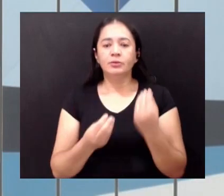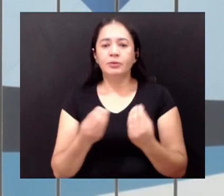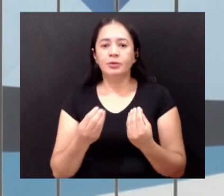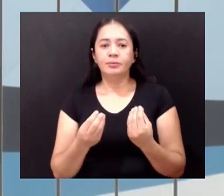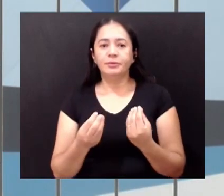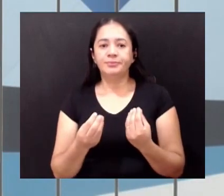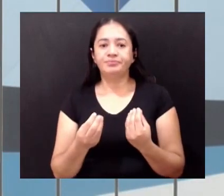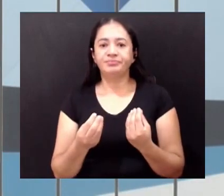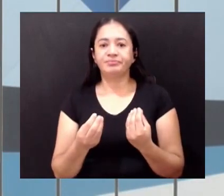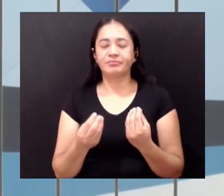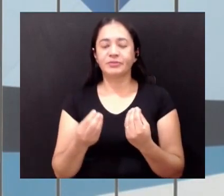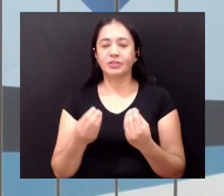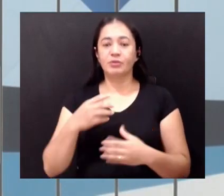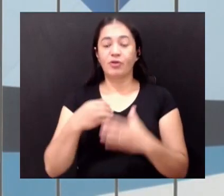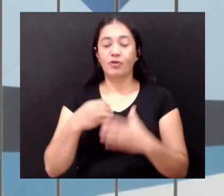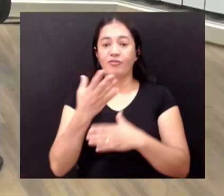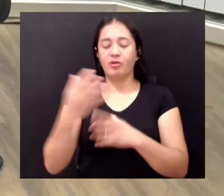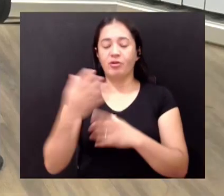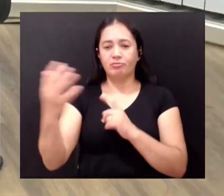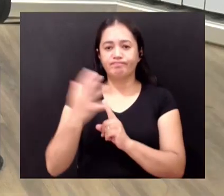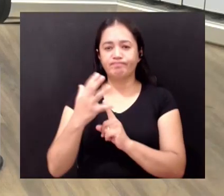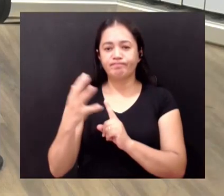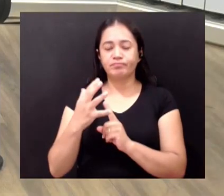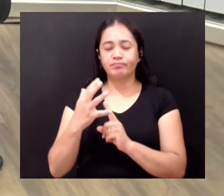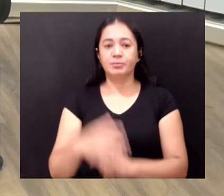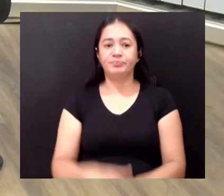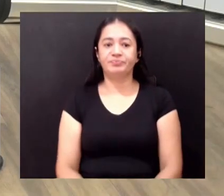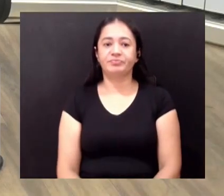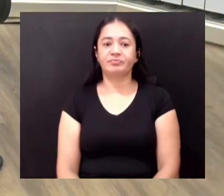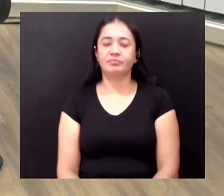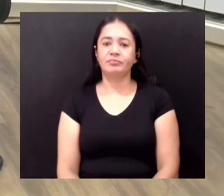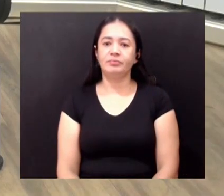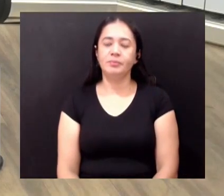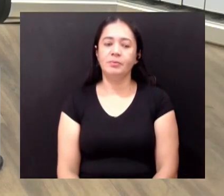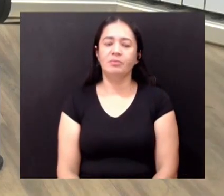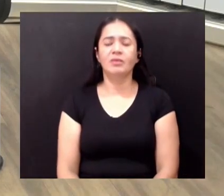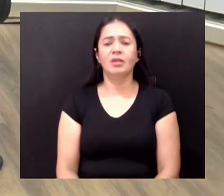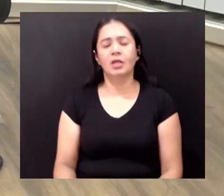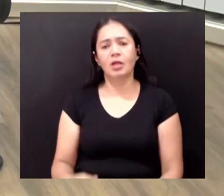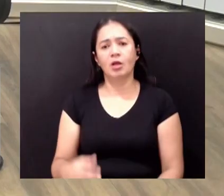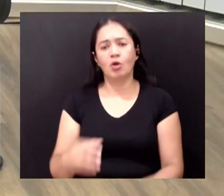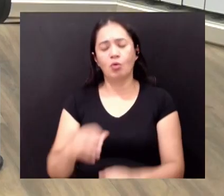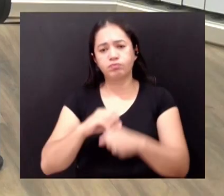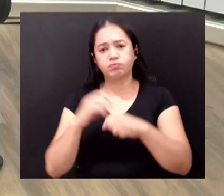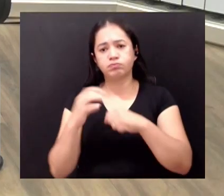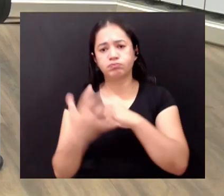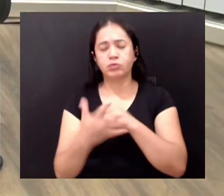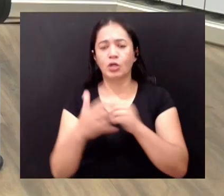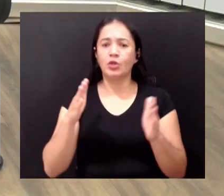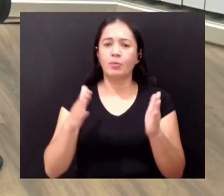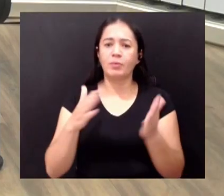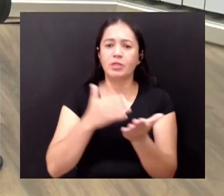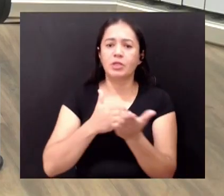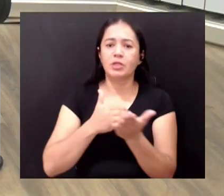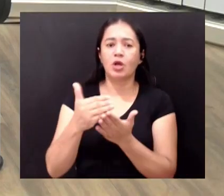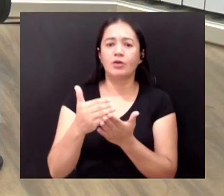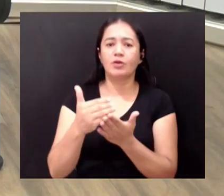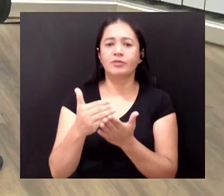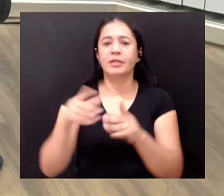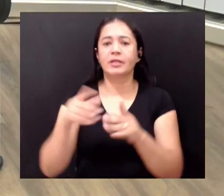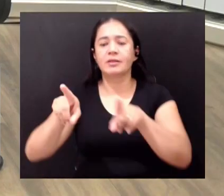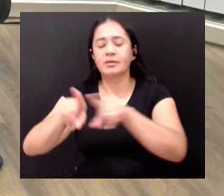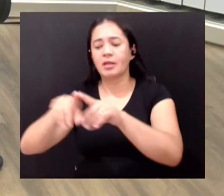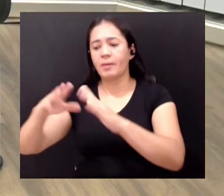influencia. Aline, quando iniciou a pandemia e iniciou também o home office, a ideia